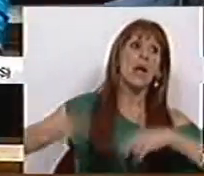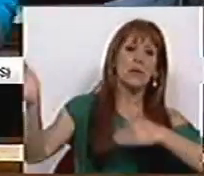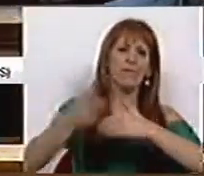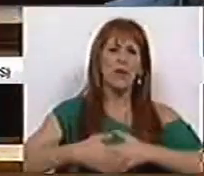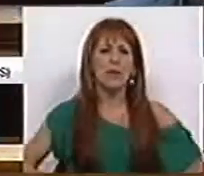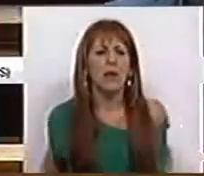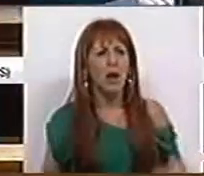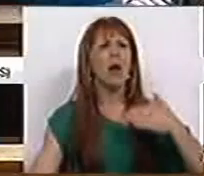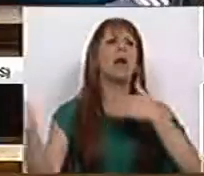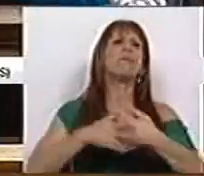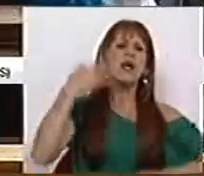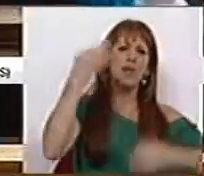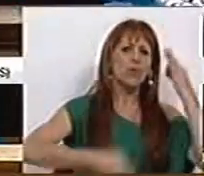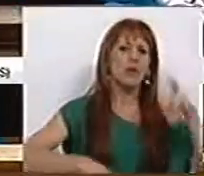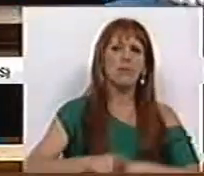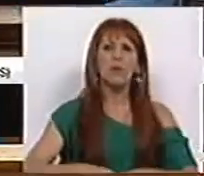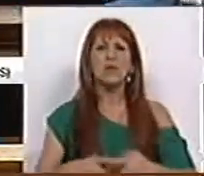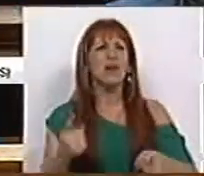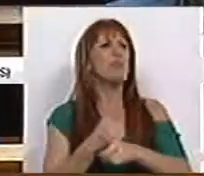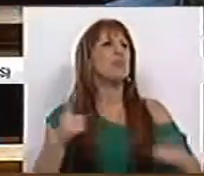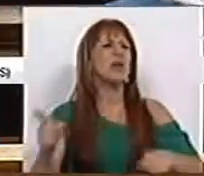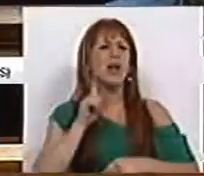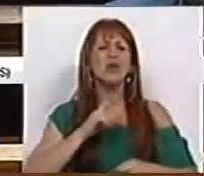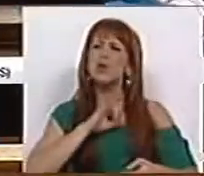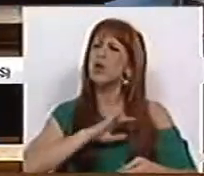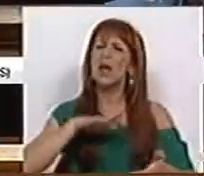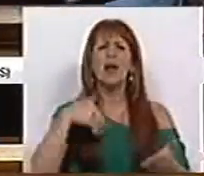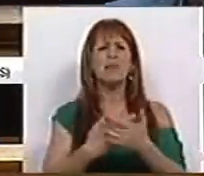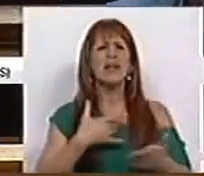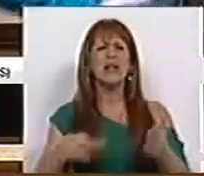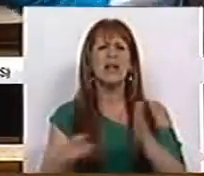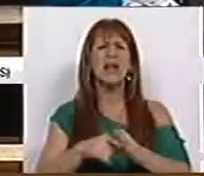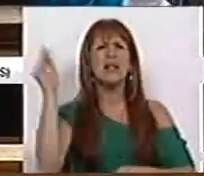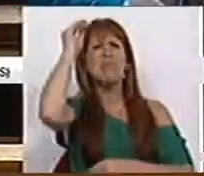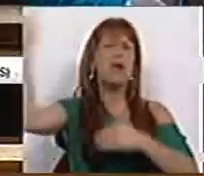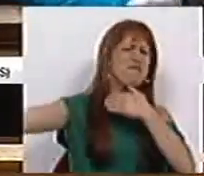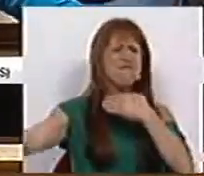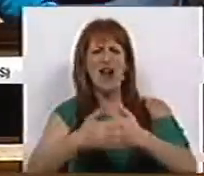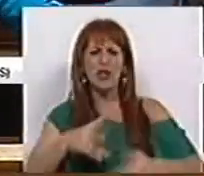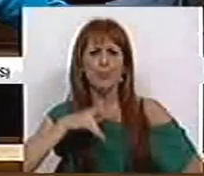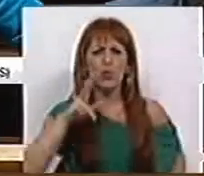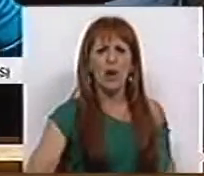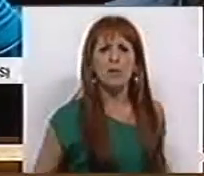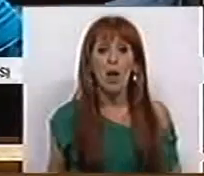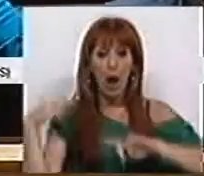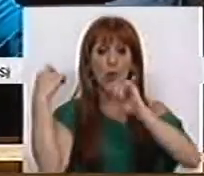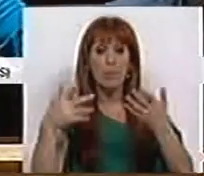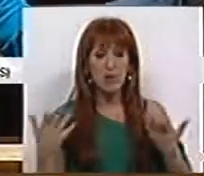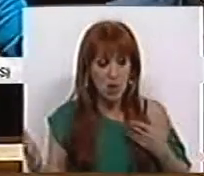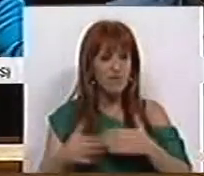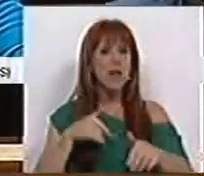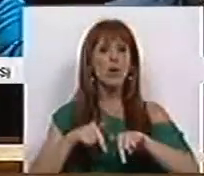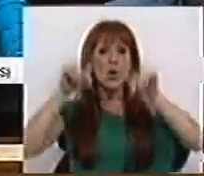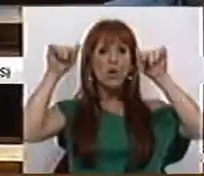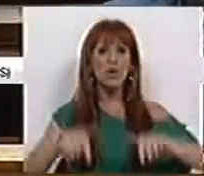Finanças fecha o tribunal ou enfim porque é que os senhores não apresentam decreto-lei para fechar o interior do país Este é o debate que aqui